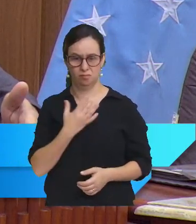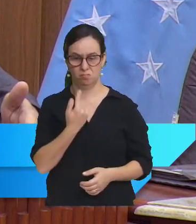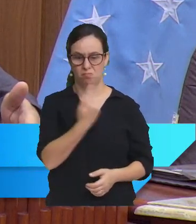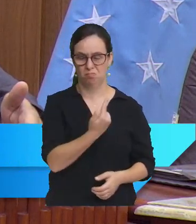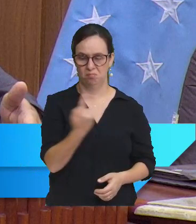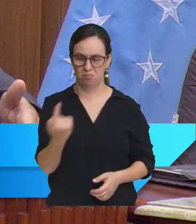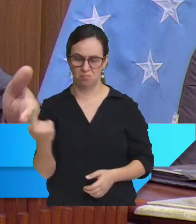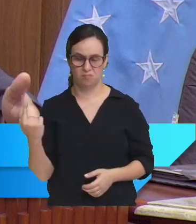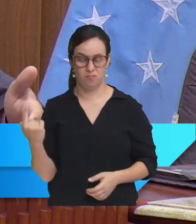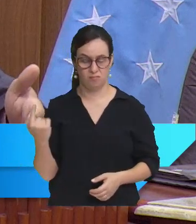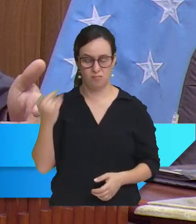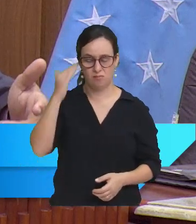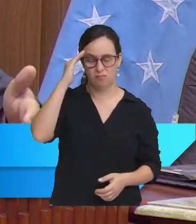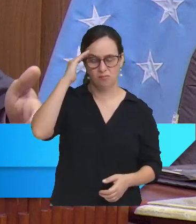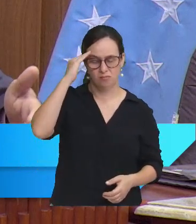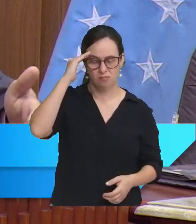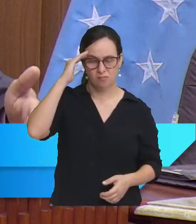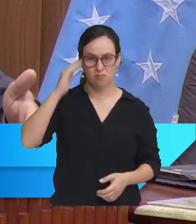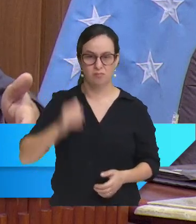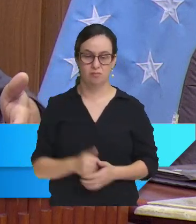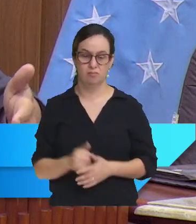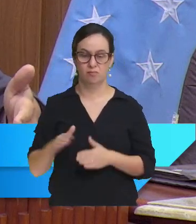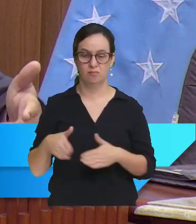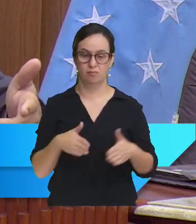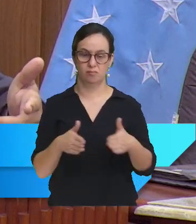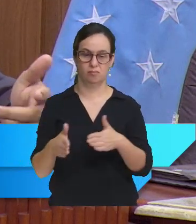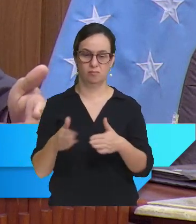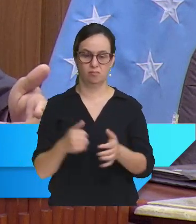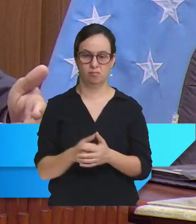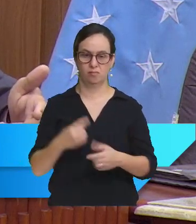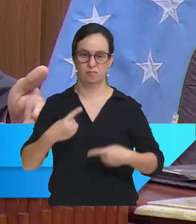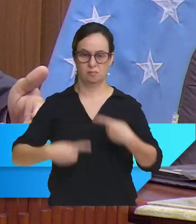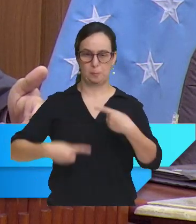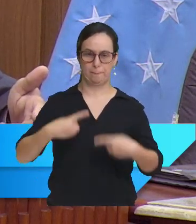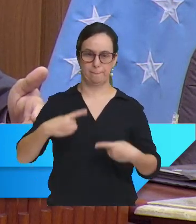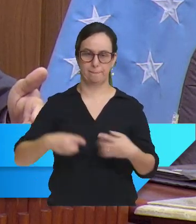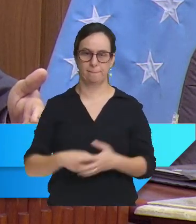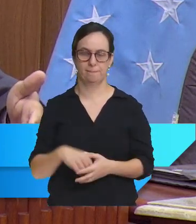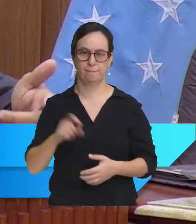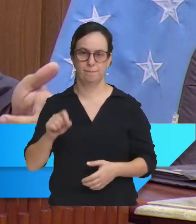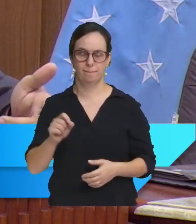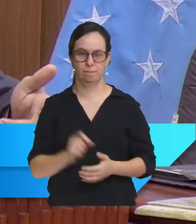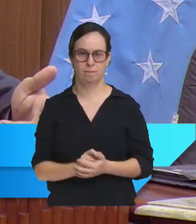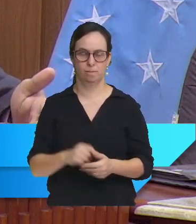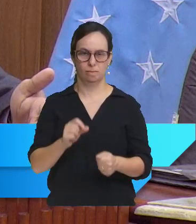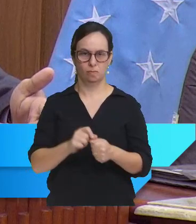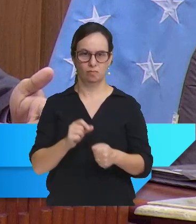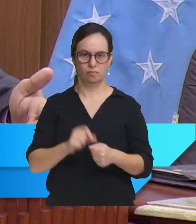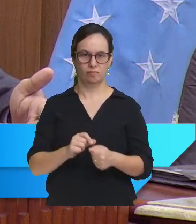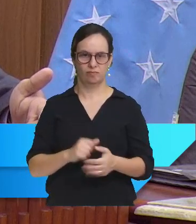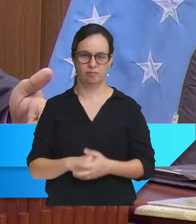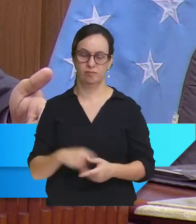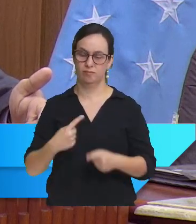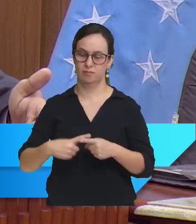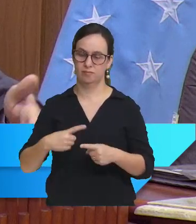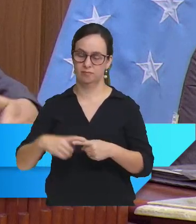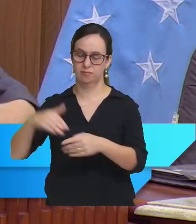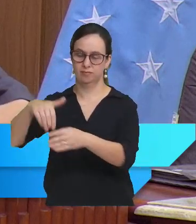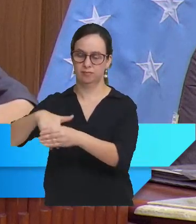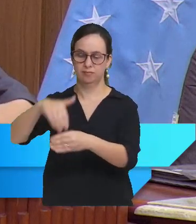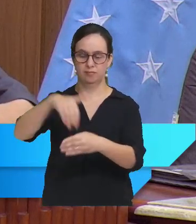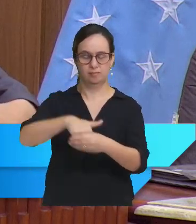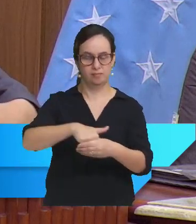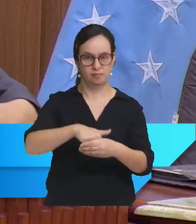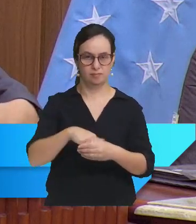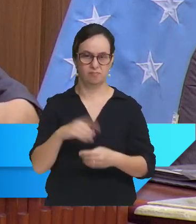isso, pensarmos sobre o rumo político que a gente está tomando, sobre a leitura que a gente está fazendo do cenário, porque a urna não mente. A urna é lá,